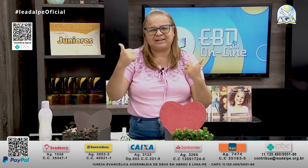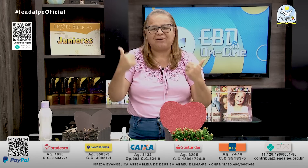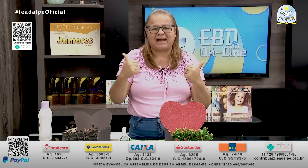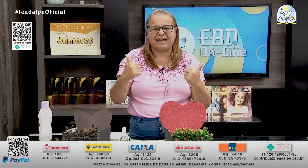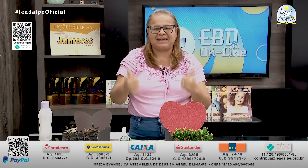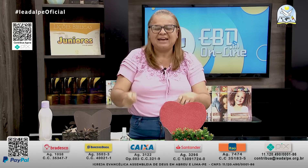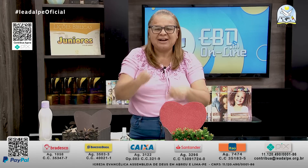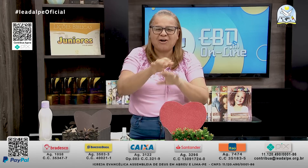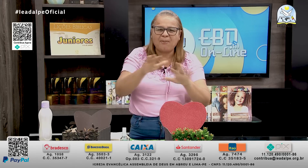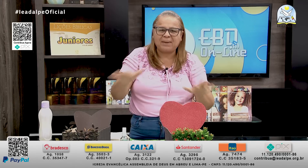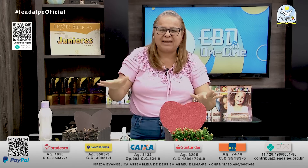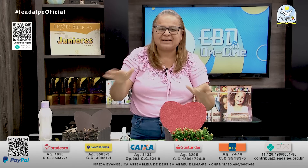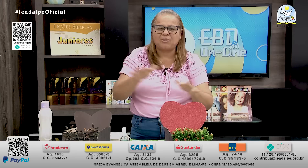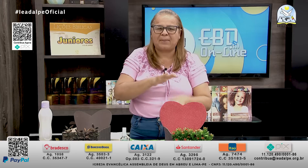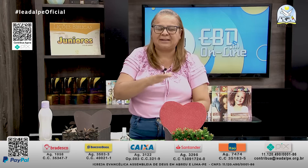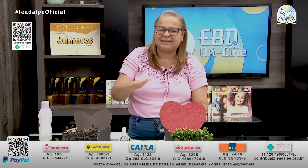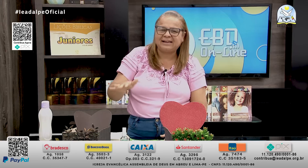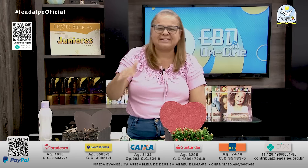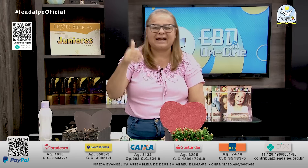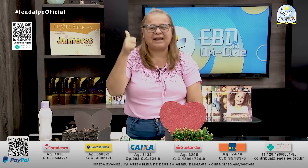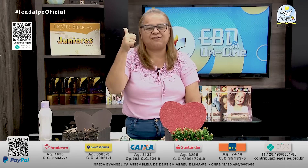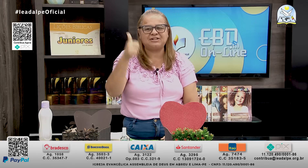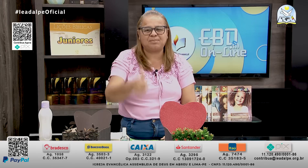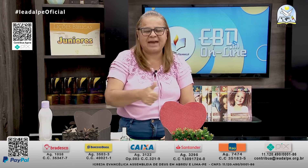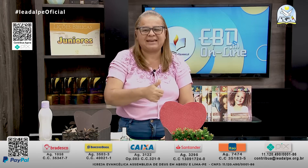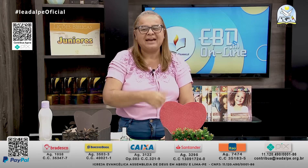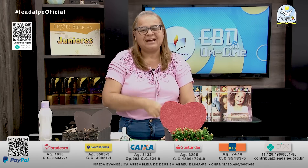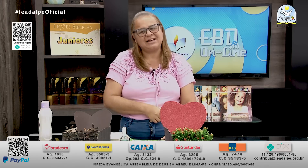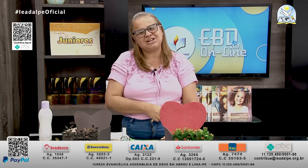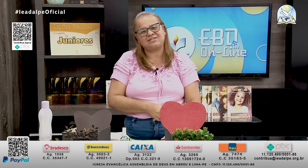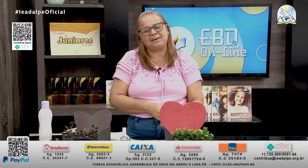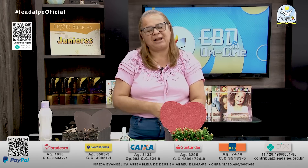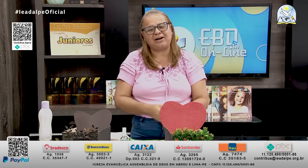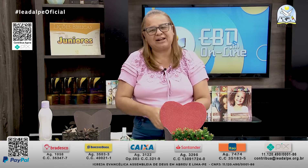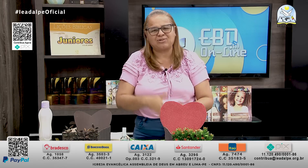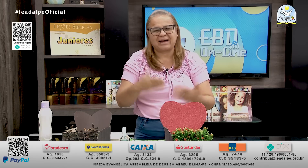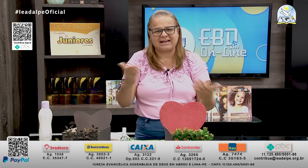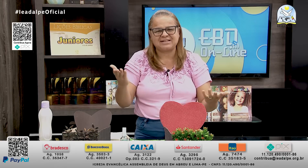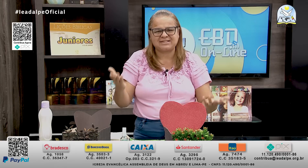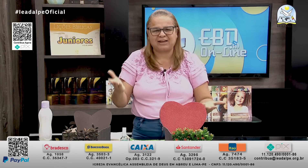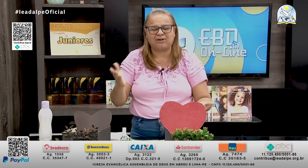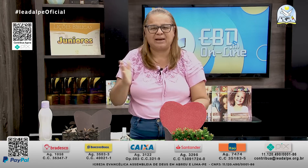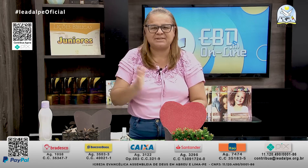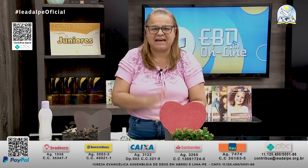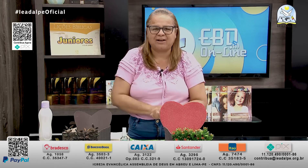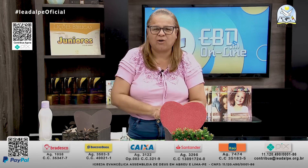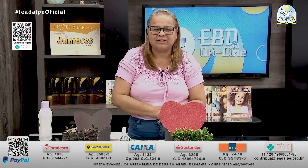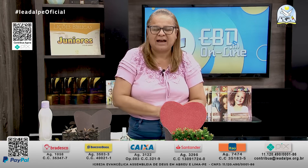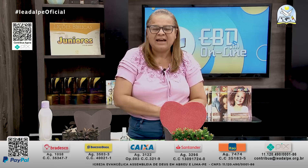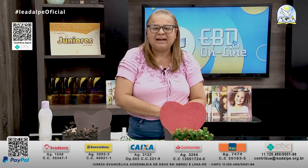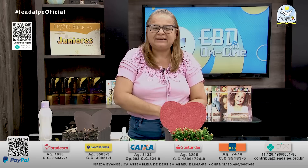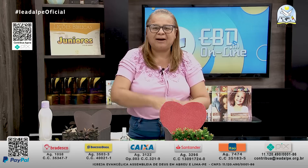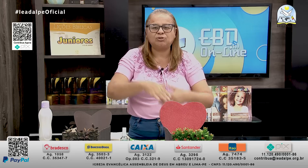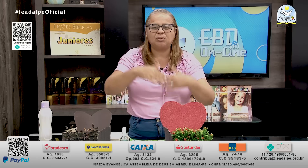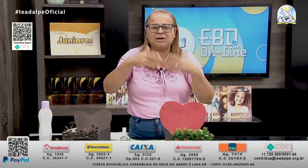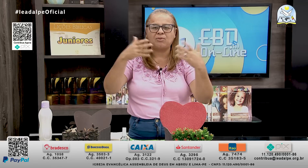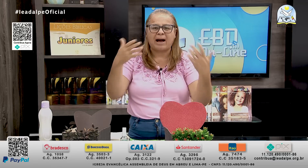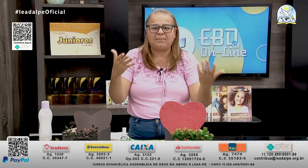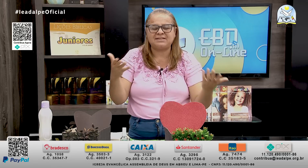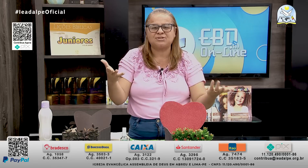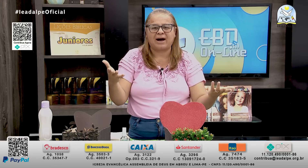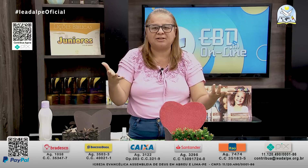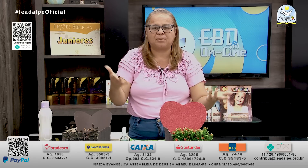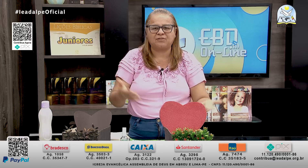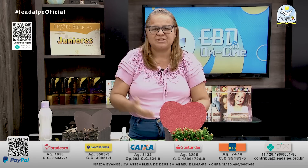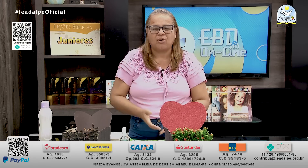então dá um like comenta compartilha dá aquele feedback e a gente vai melhorar com a graça do Senhor e a misericórdia e tenha um domingo